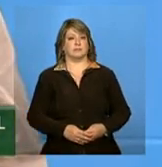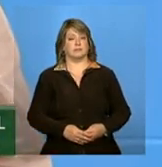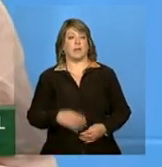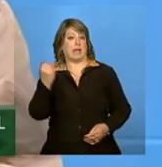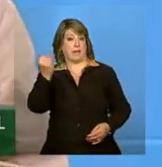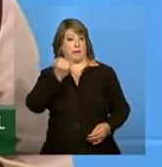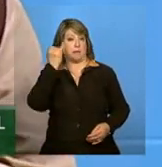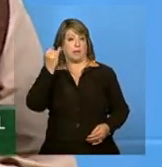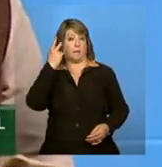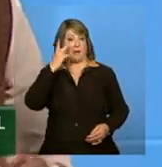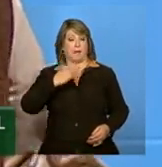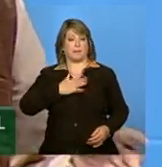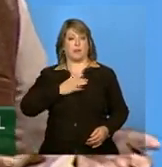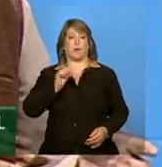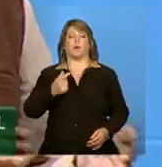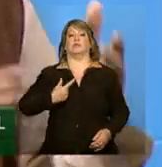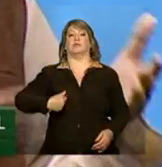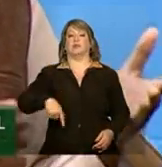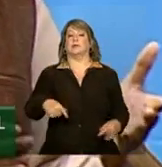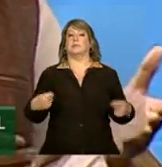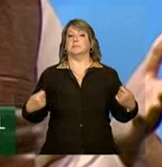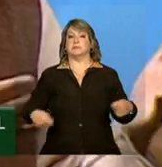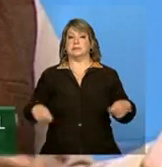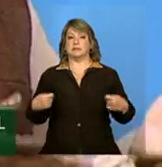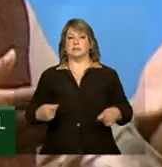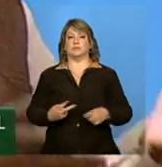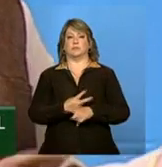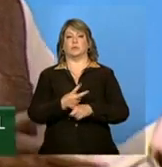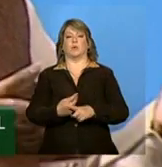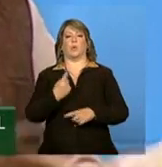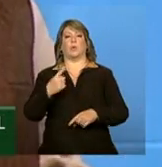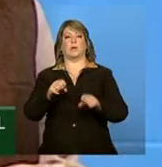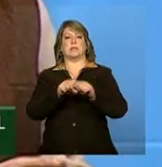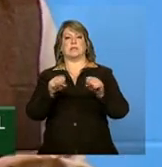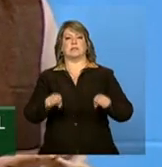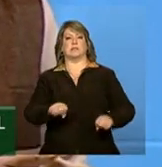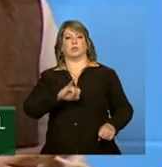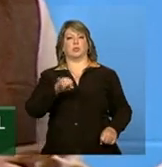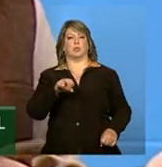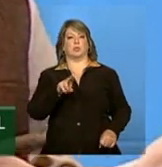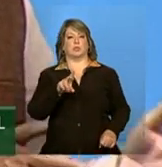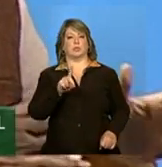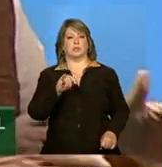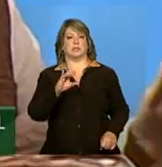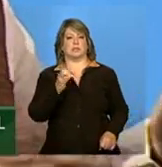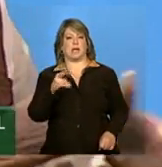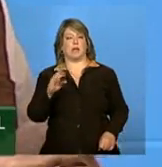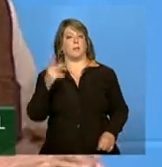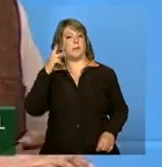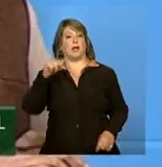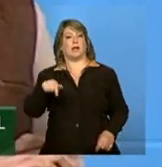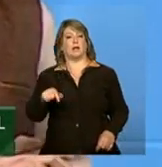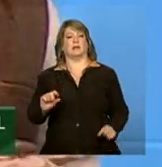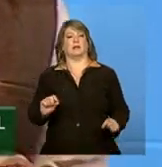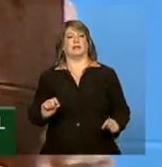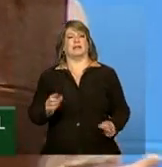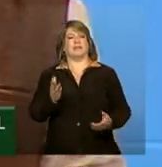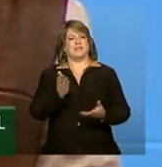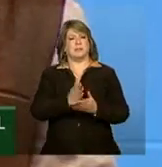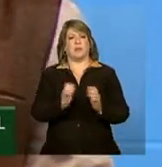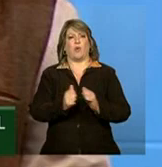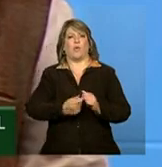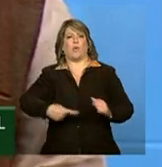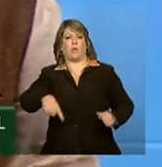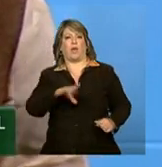importante para mim. A gente tem que recorrer ao sistema judiciário para processar esses casos